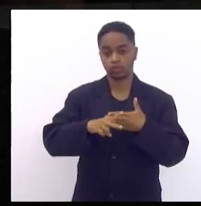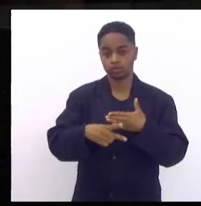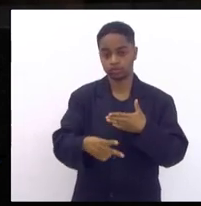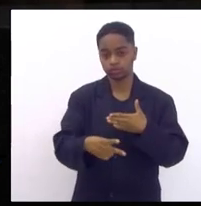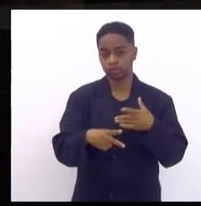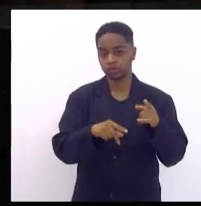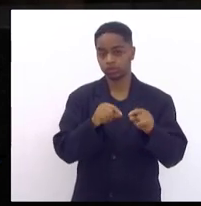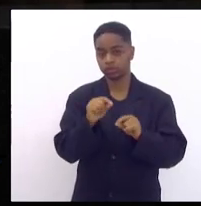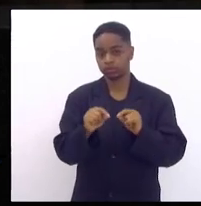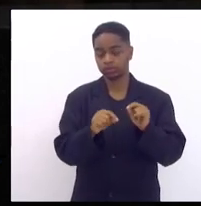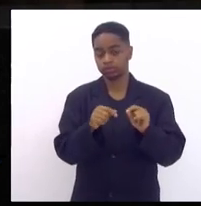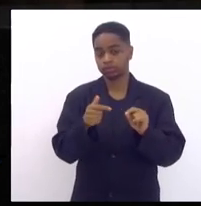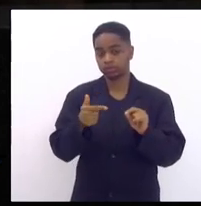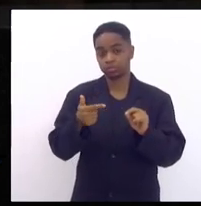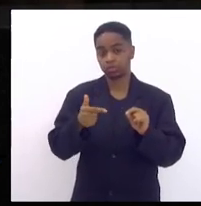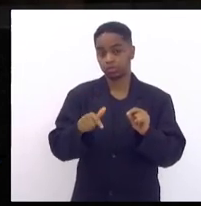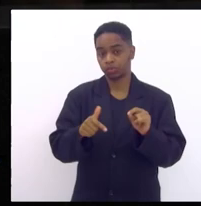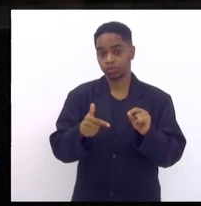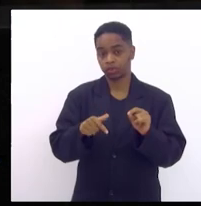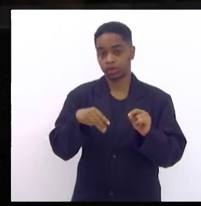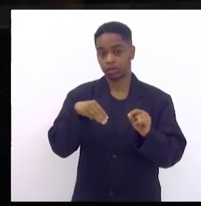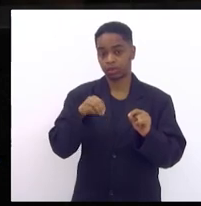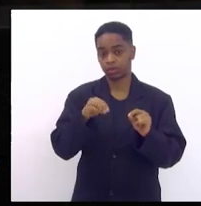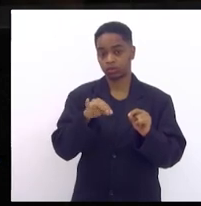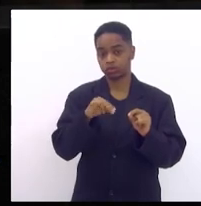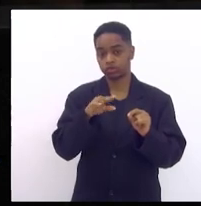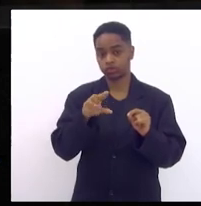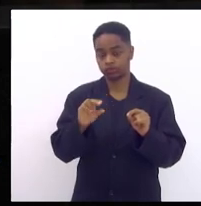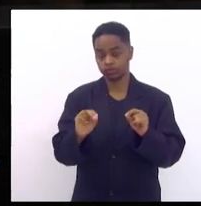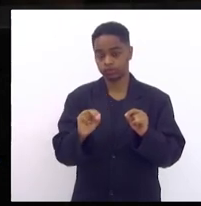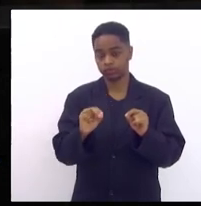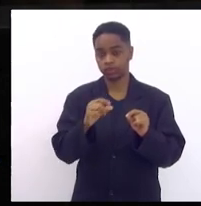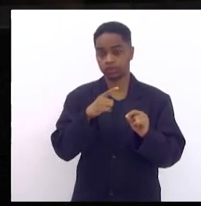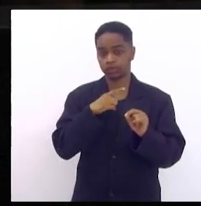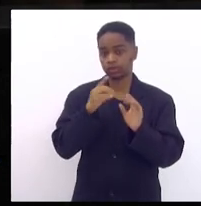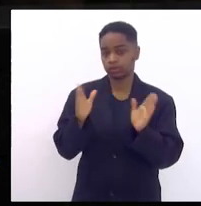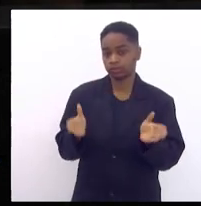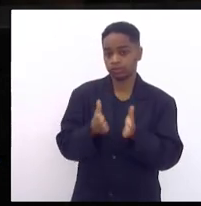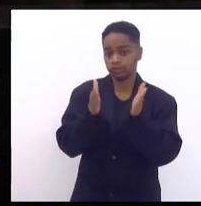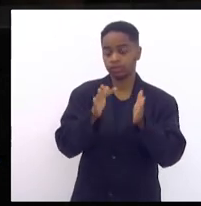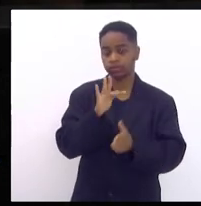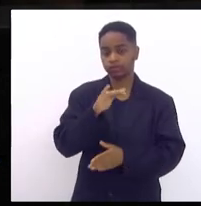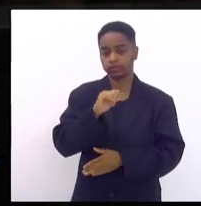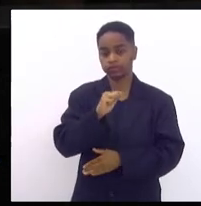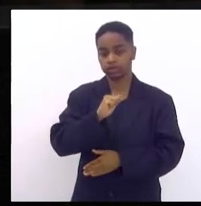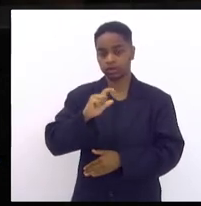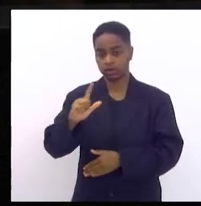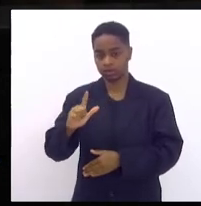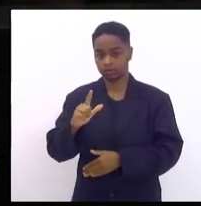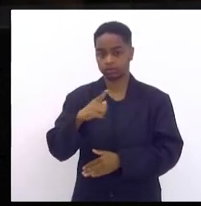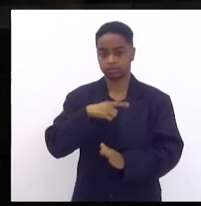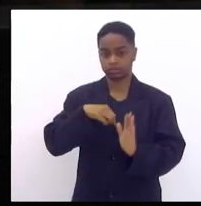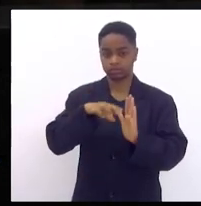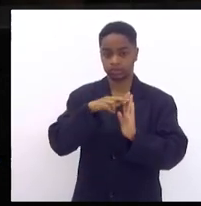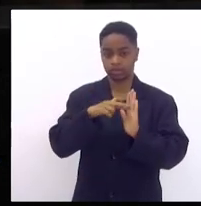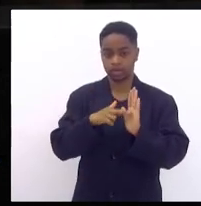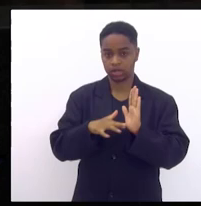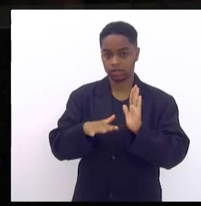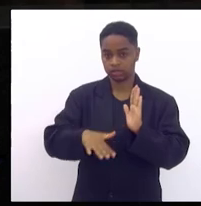não haverá mais por que ter incentivo fiscal, como regra geral,